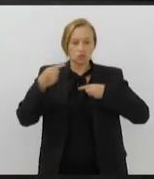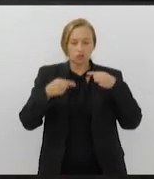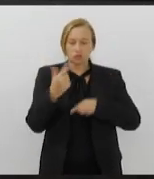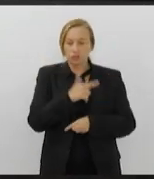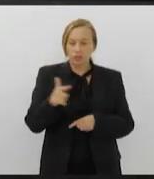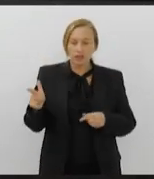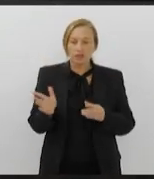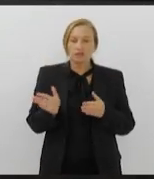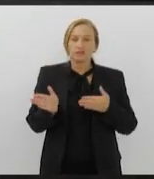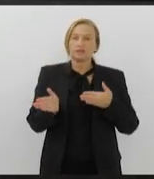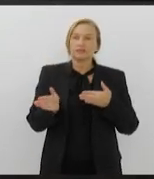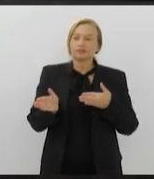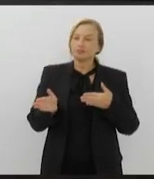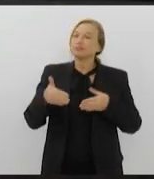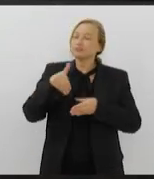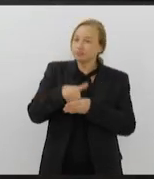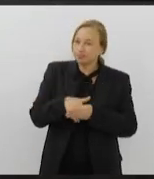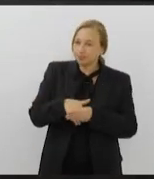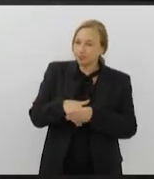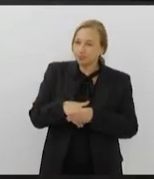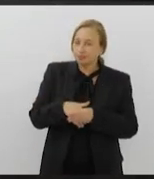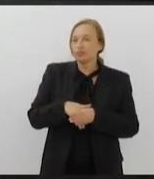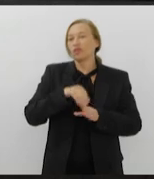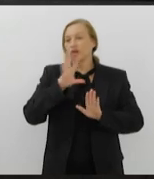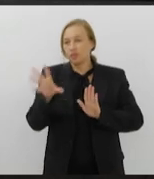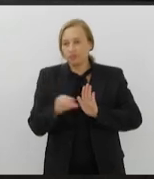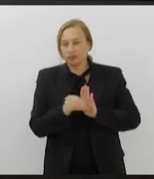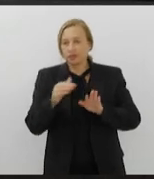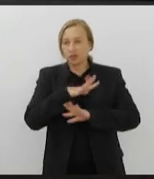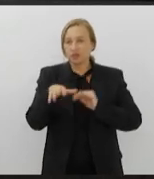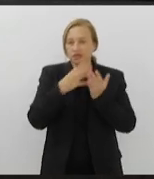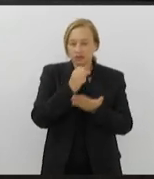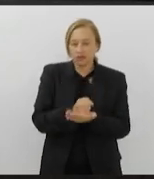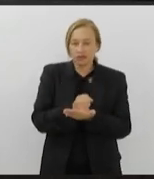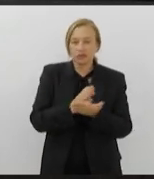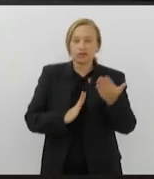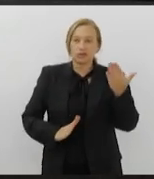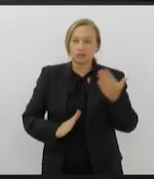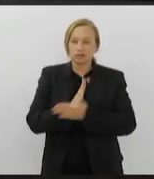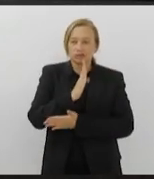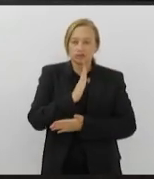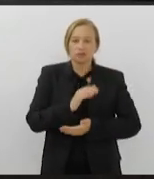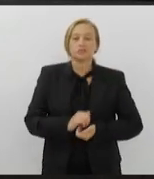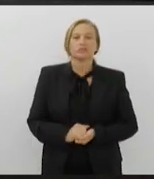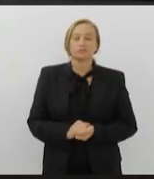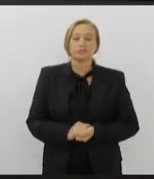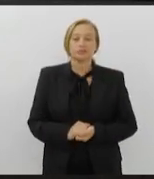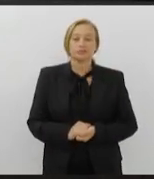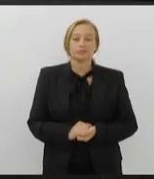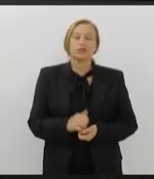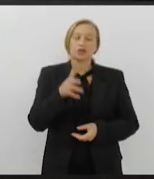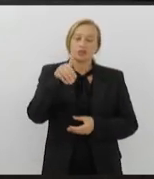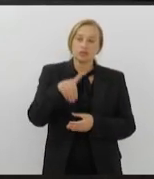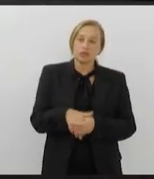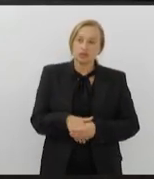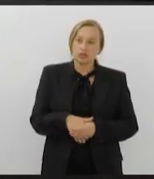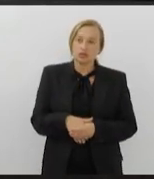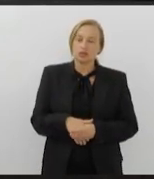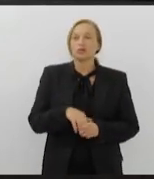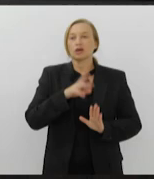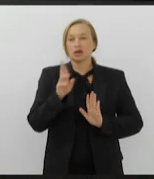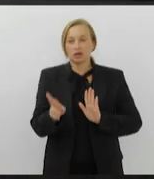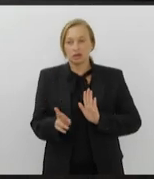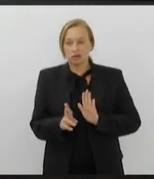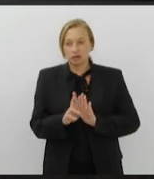discutir, encerrada a discussão. Em votação, emenda de redação. Os senhores que aprovam, permaneçam como estão. Aprovado. Em votação, a redação